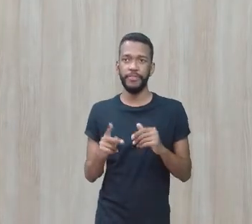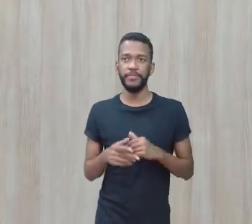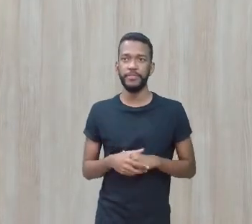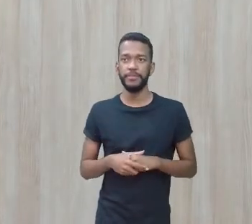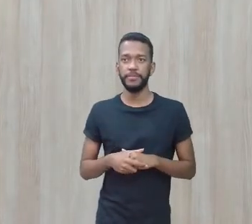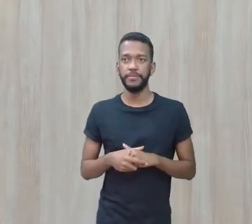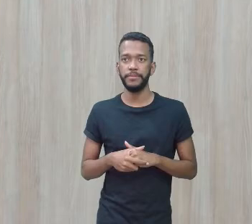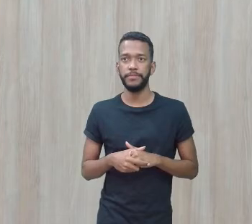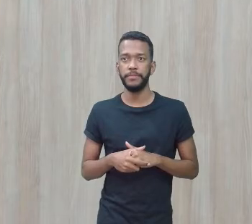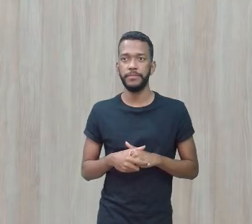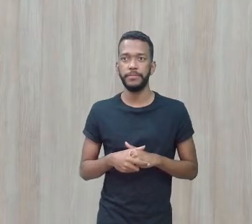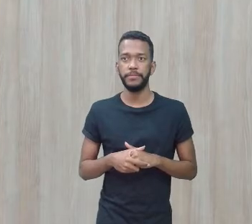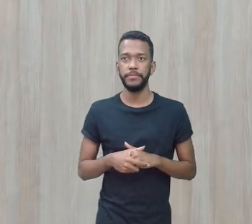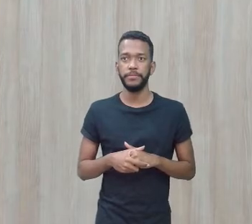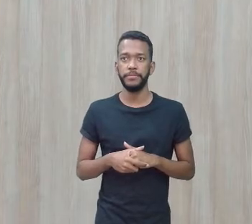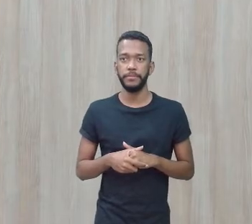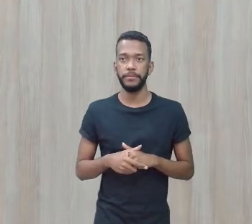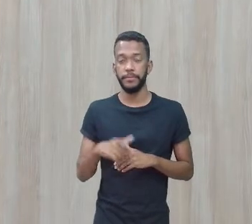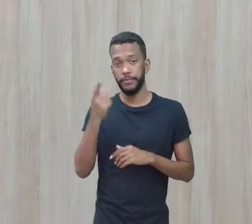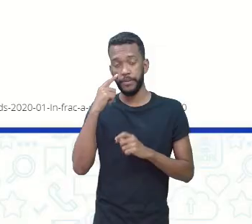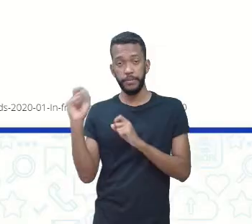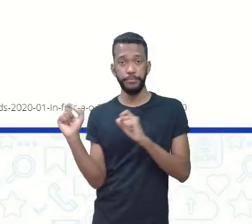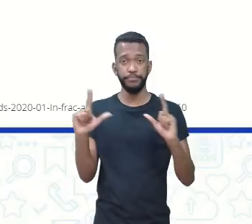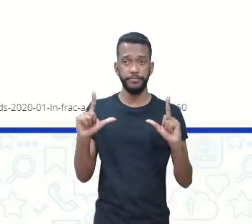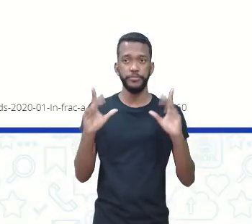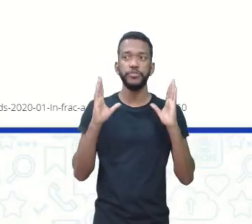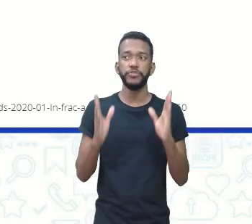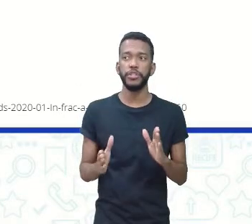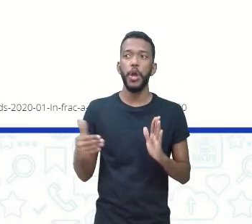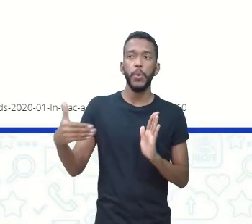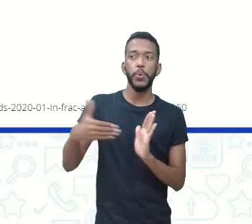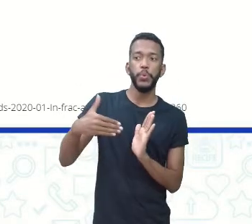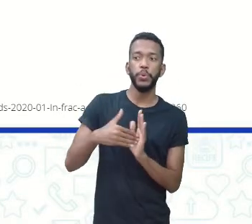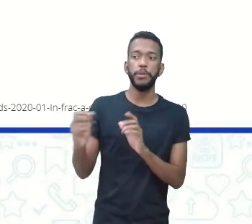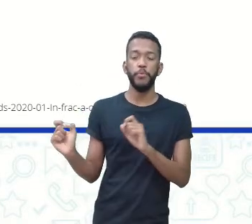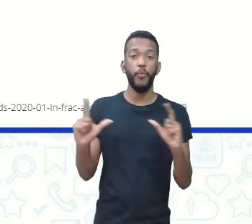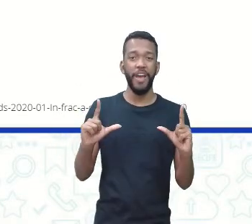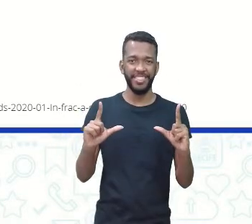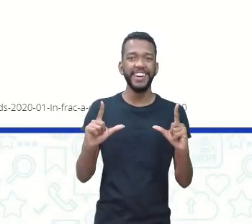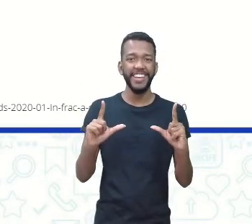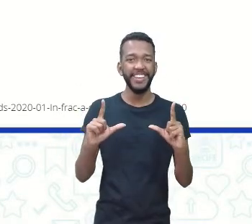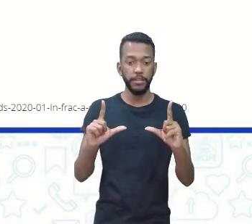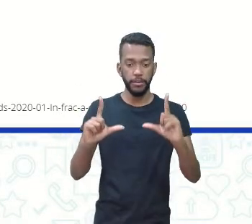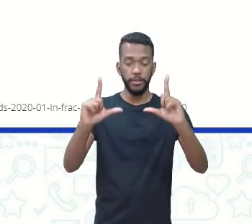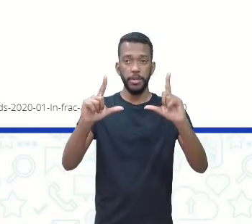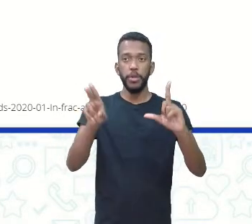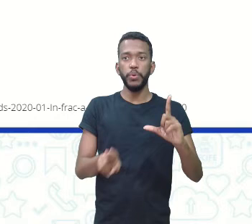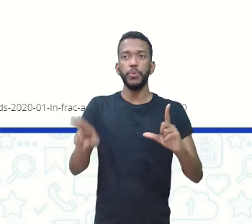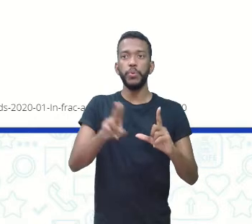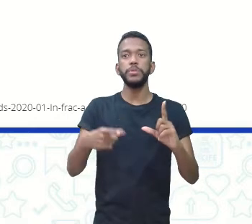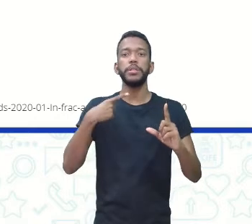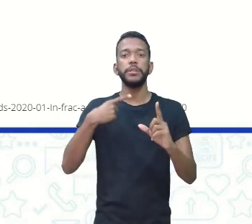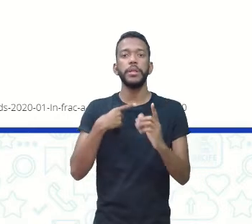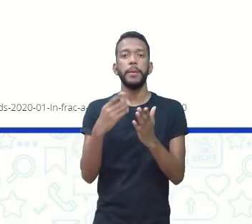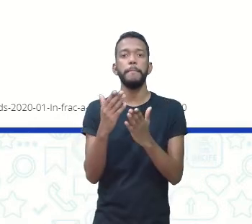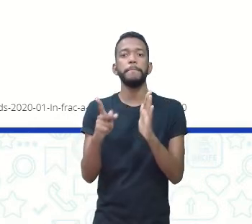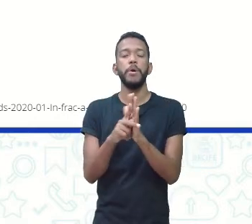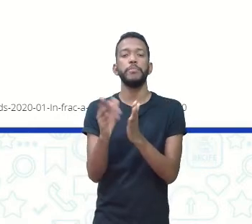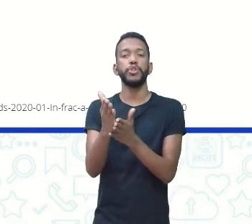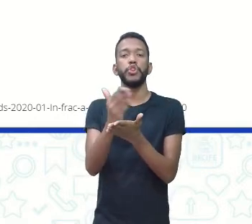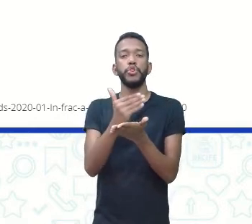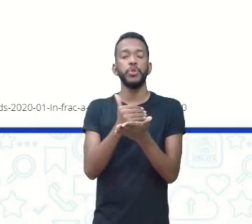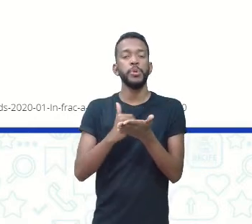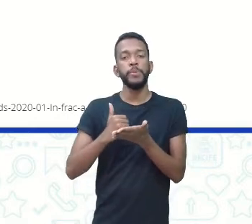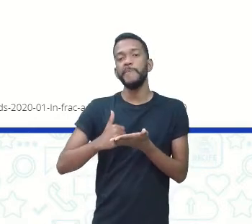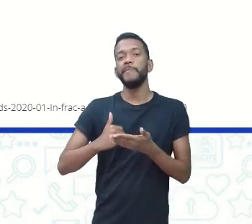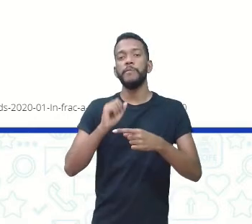Vamos observar aqui o último quadrinho, né? No último quadrinho é onde ele faz a utilização de todas essas noções de